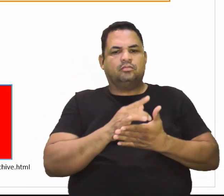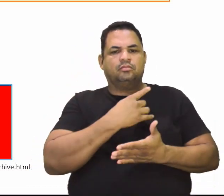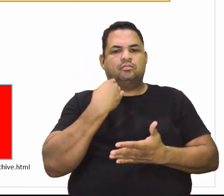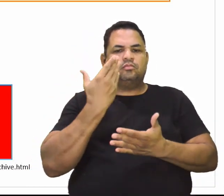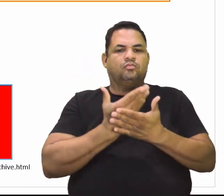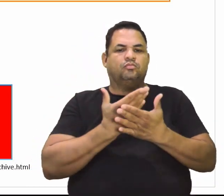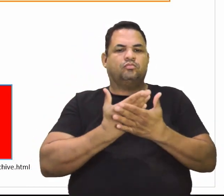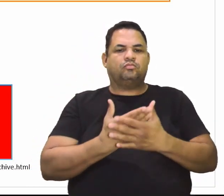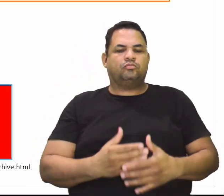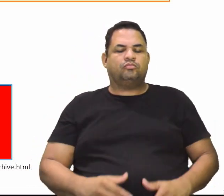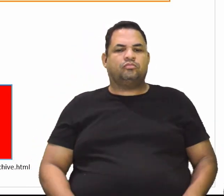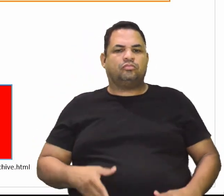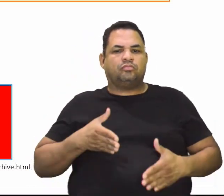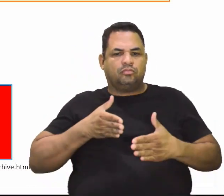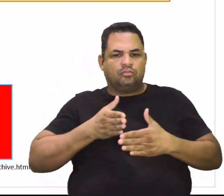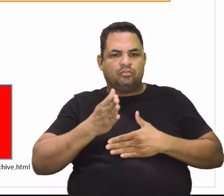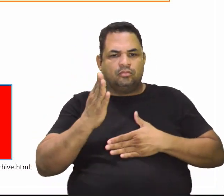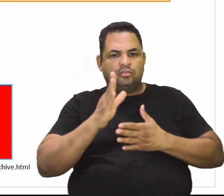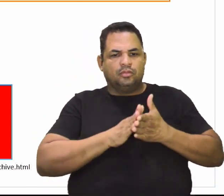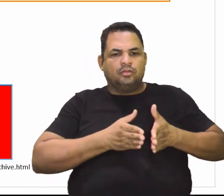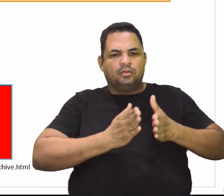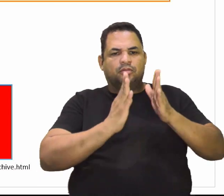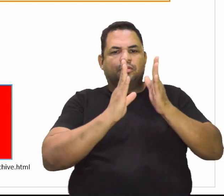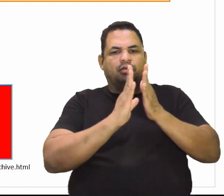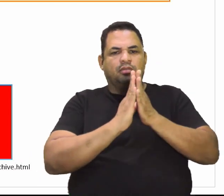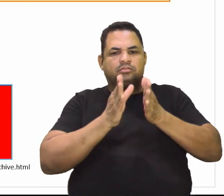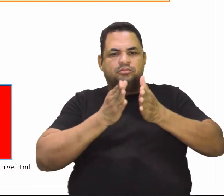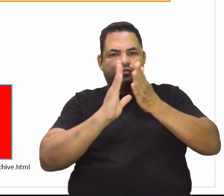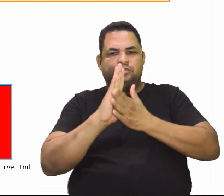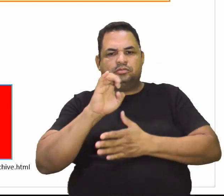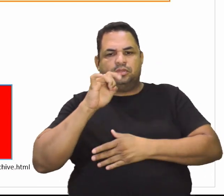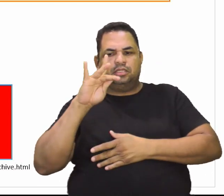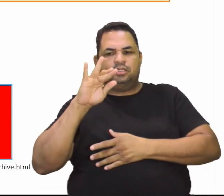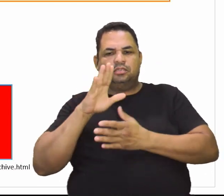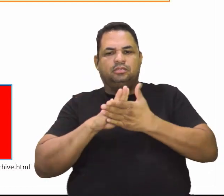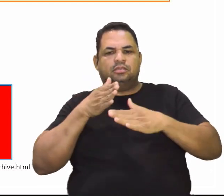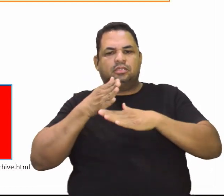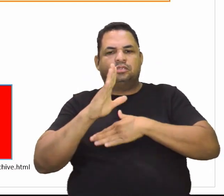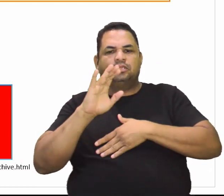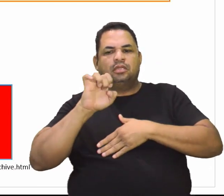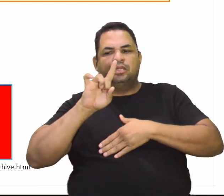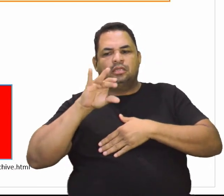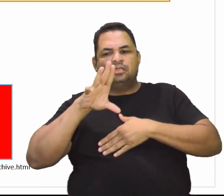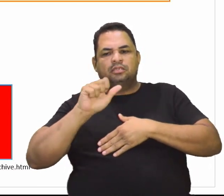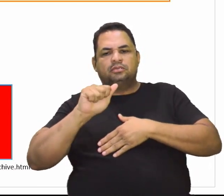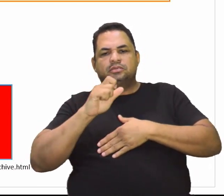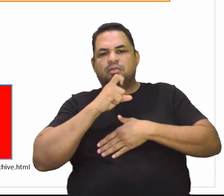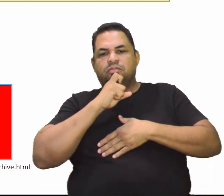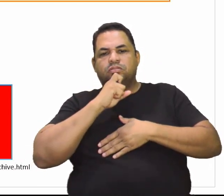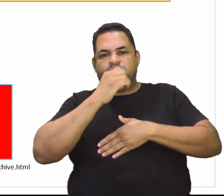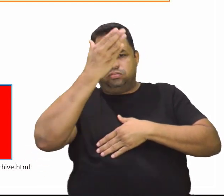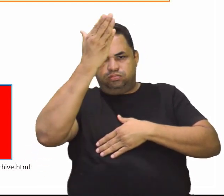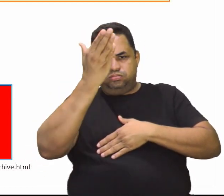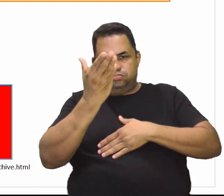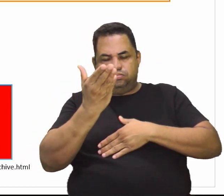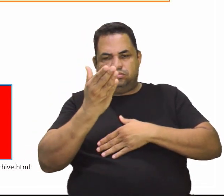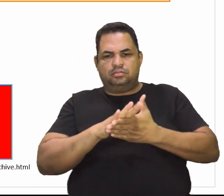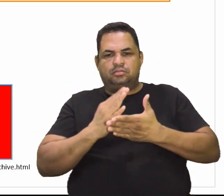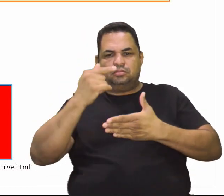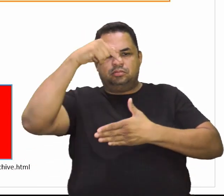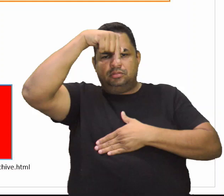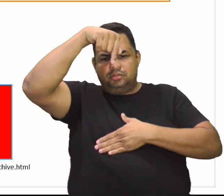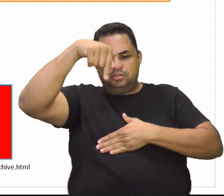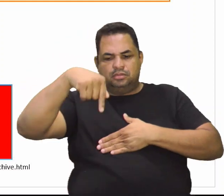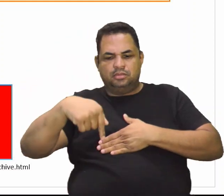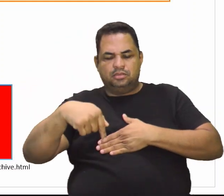A teoria que passa pelo Estreito de Bering, entra no Alasca, aqui, olha aqui o Alasca, desce a América